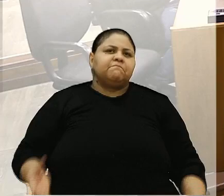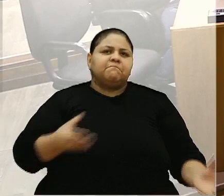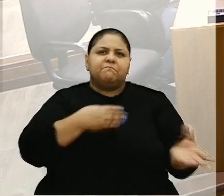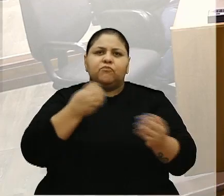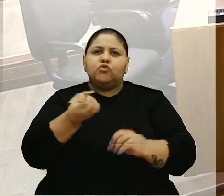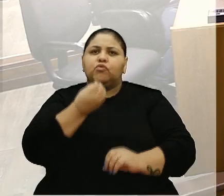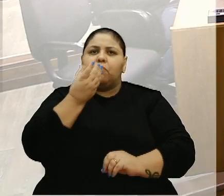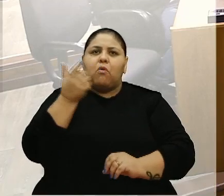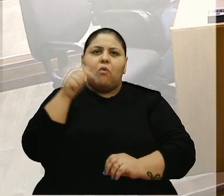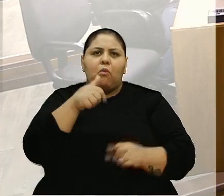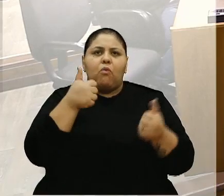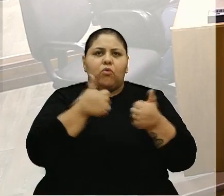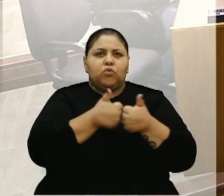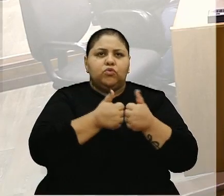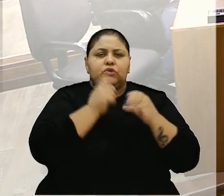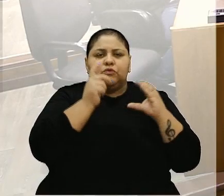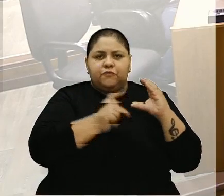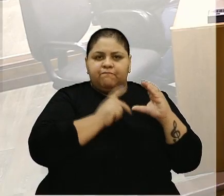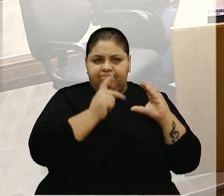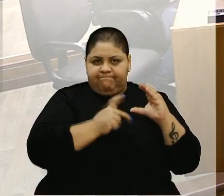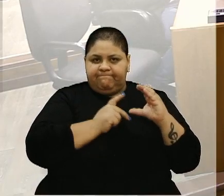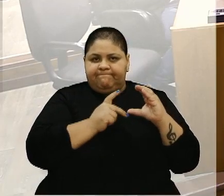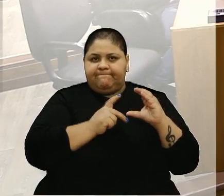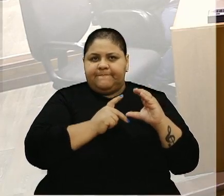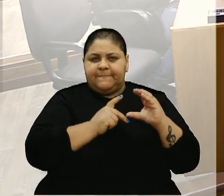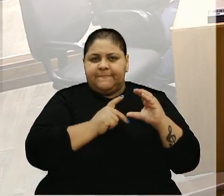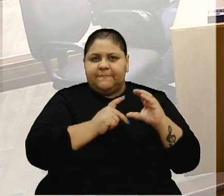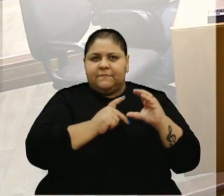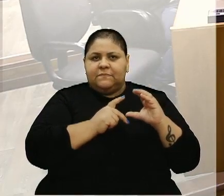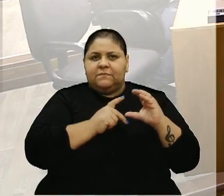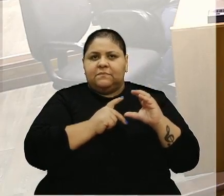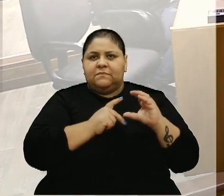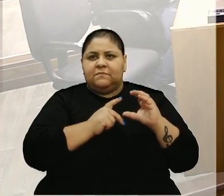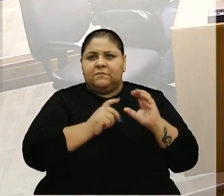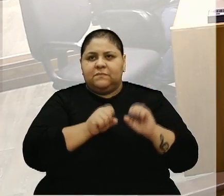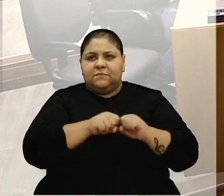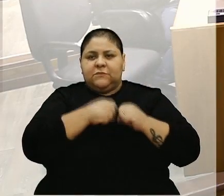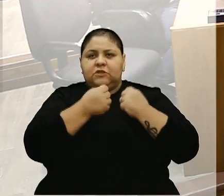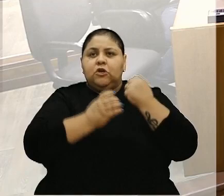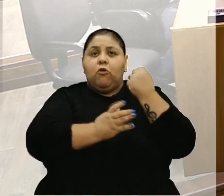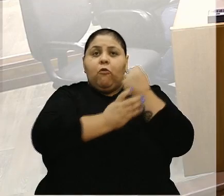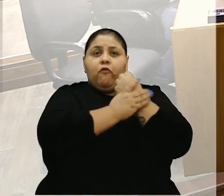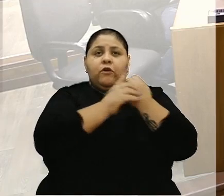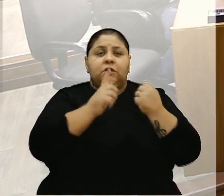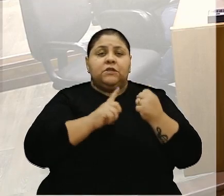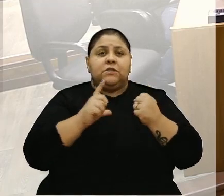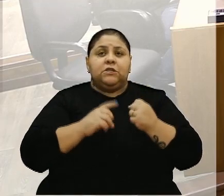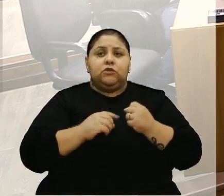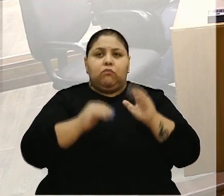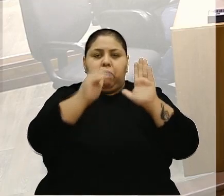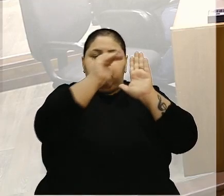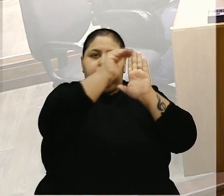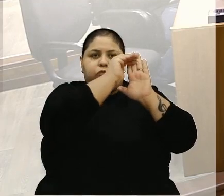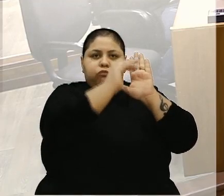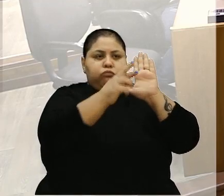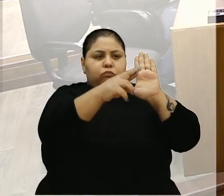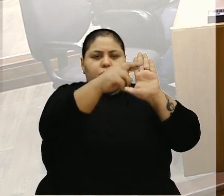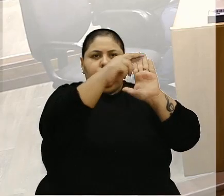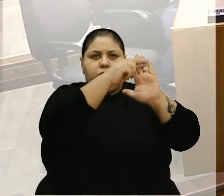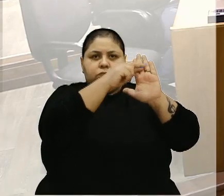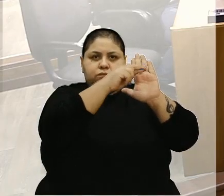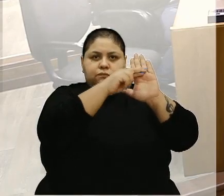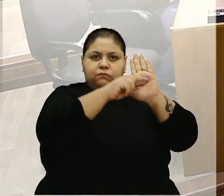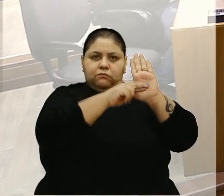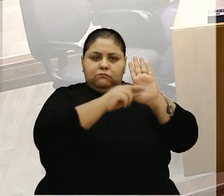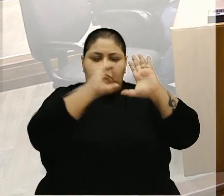tê-lo como colega aqui na Câmara. O senhor, por vir de forças de segurança, tem toda uma doutrina, toda uma linha,